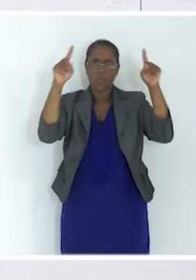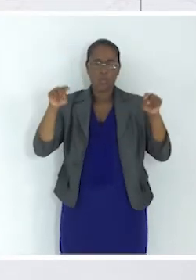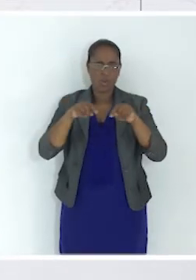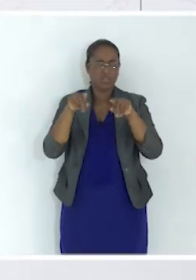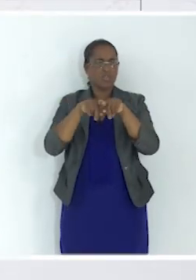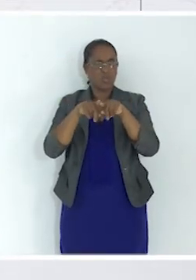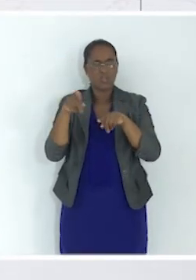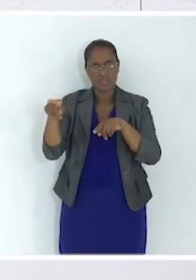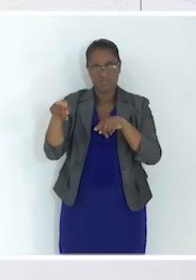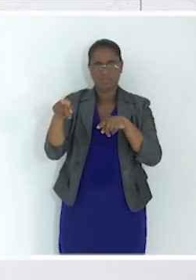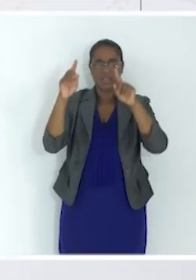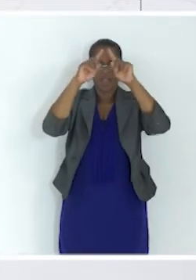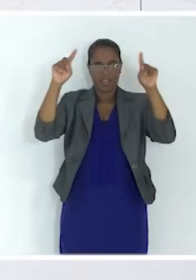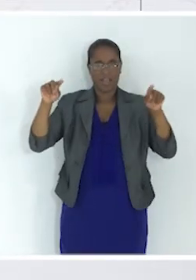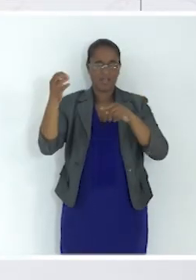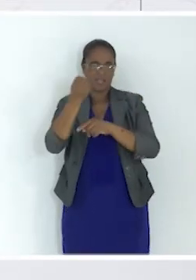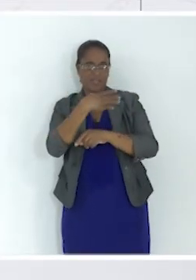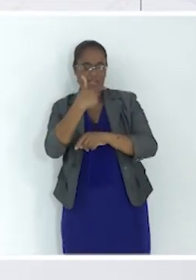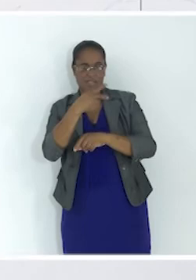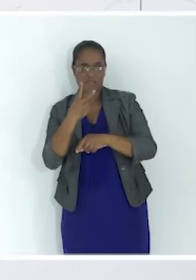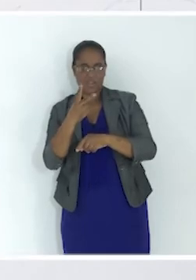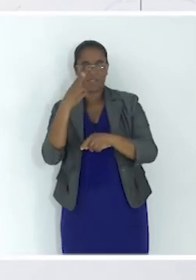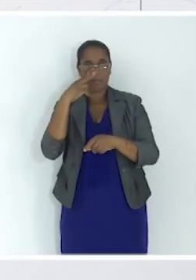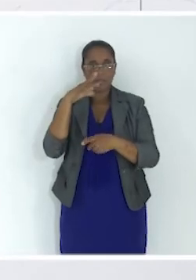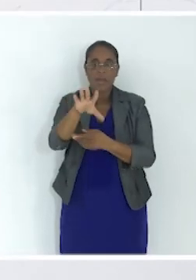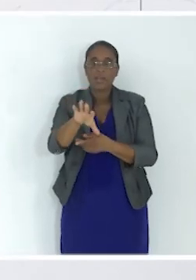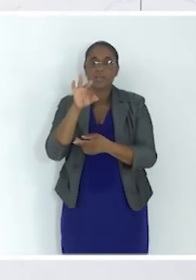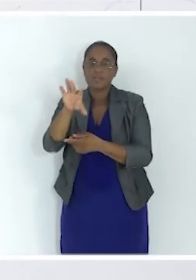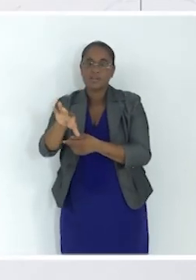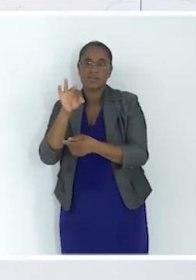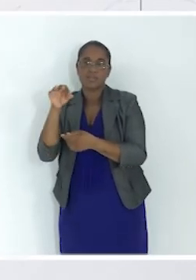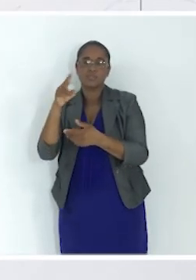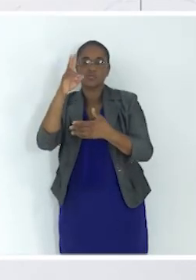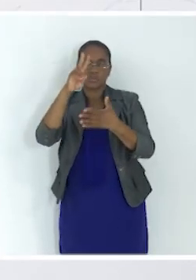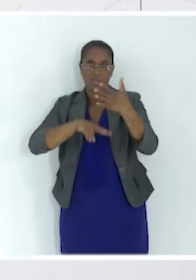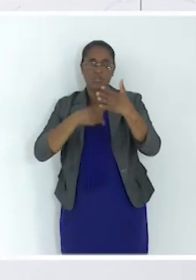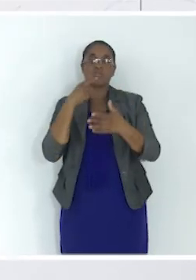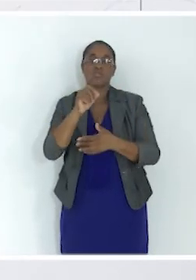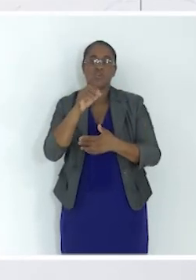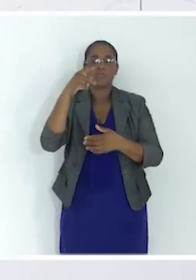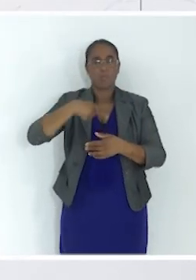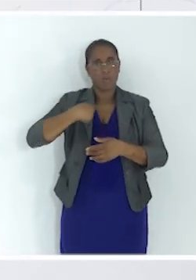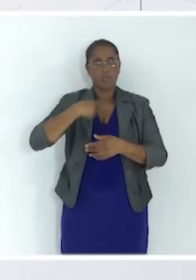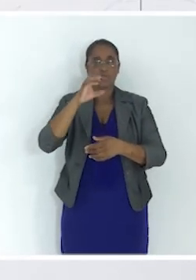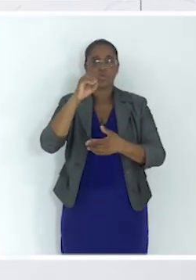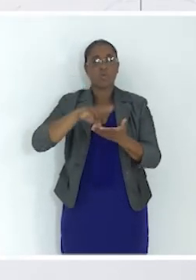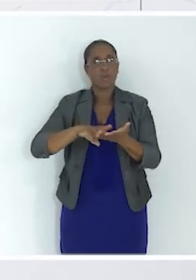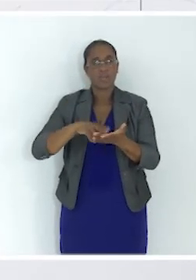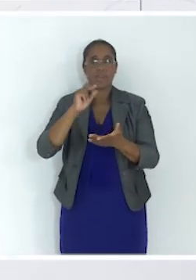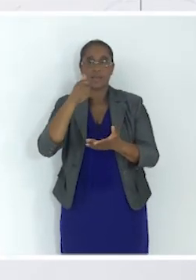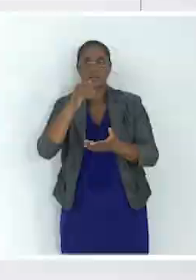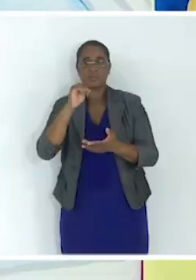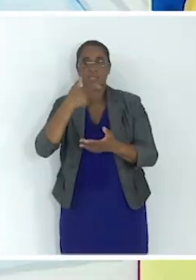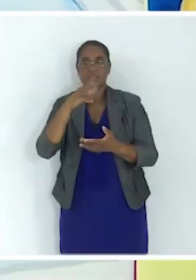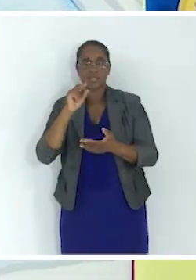quadro parecido com este que está a aparecer na tela para retirar do texto nomes próprios, concretos,